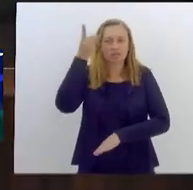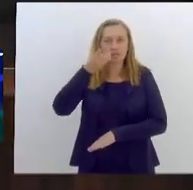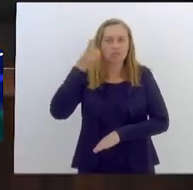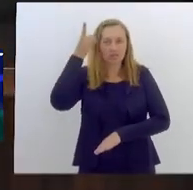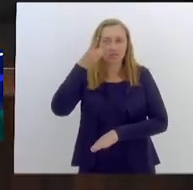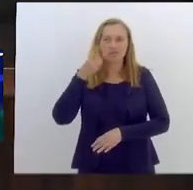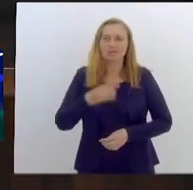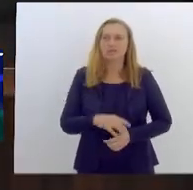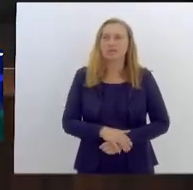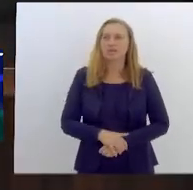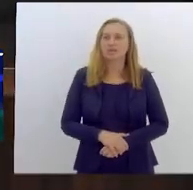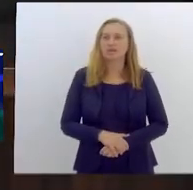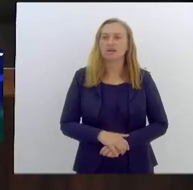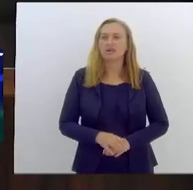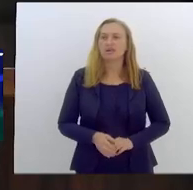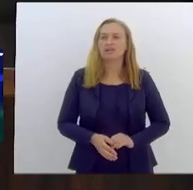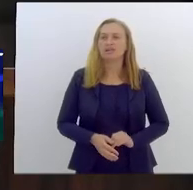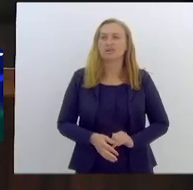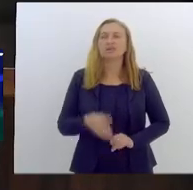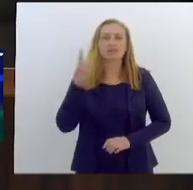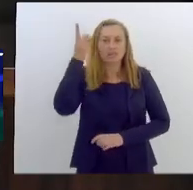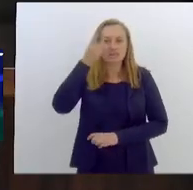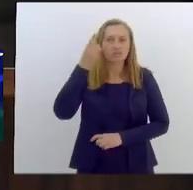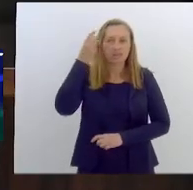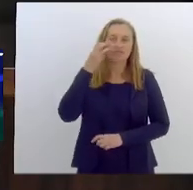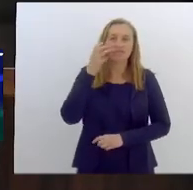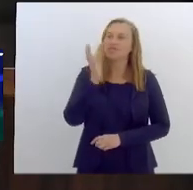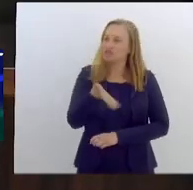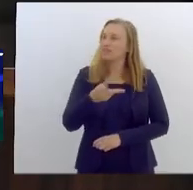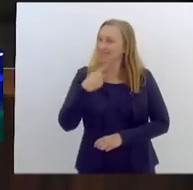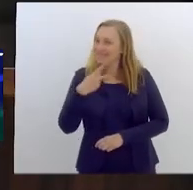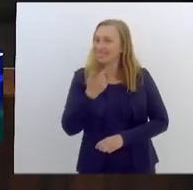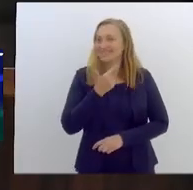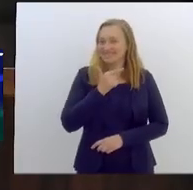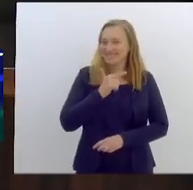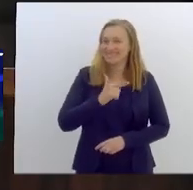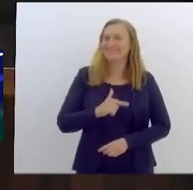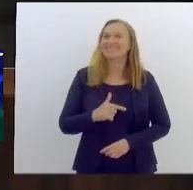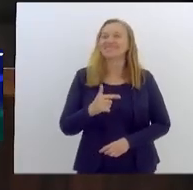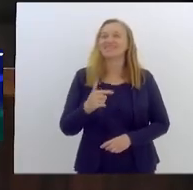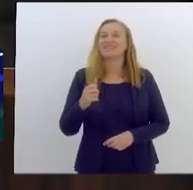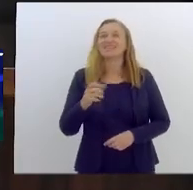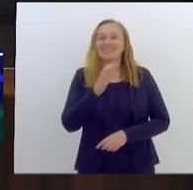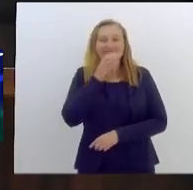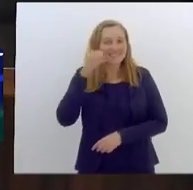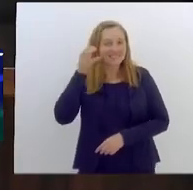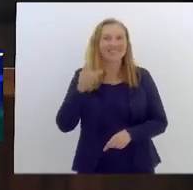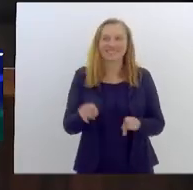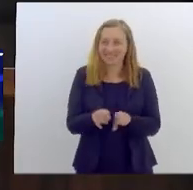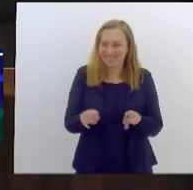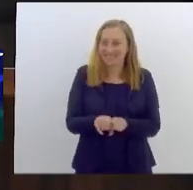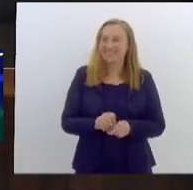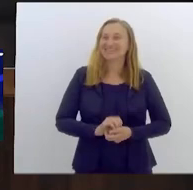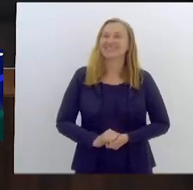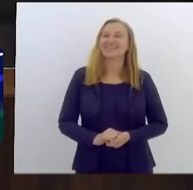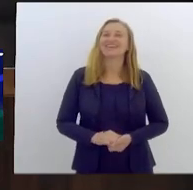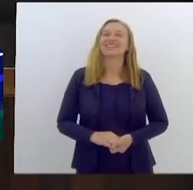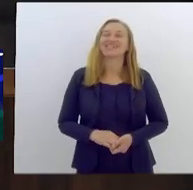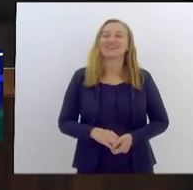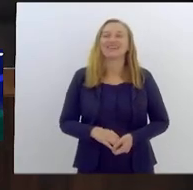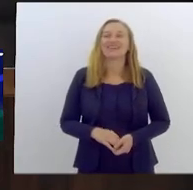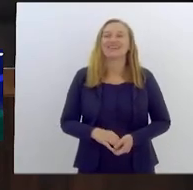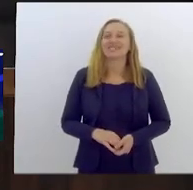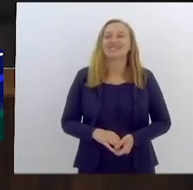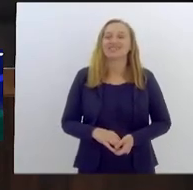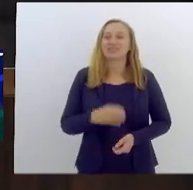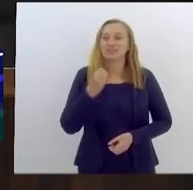aí. Deputado Valdeque, já falei. E a Célia Jordão também, gente.